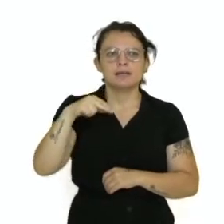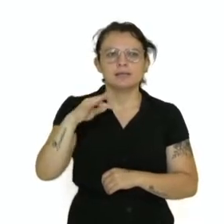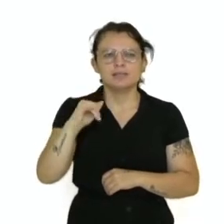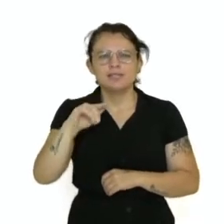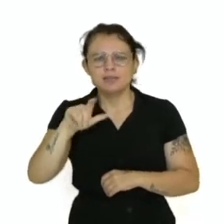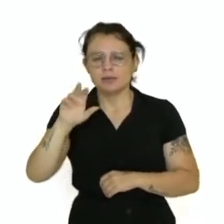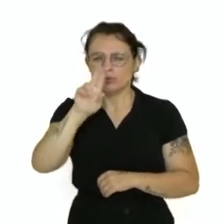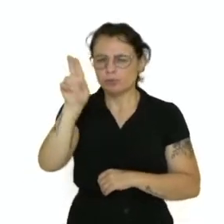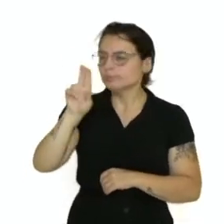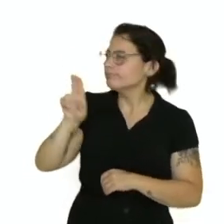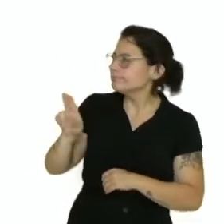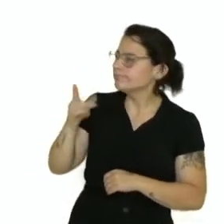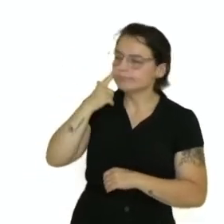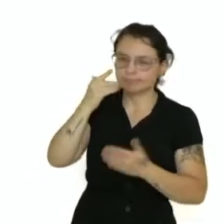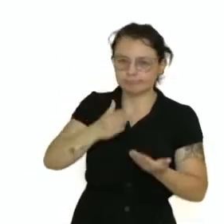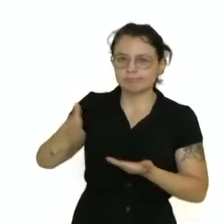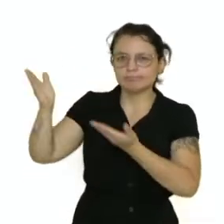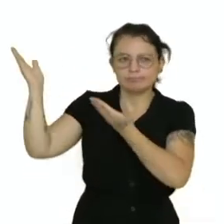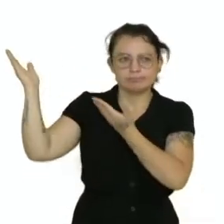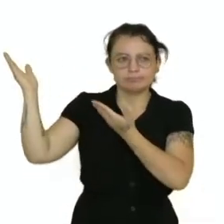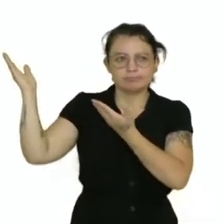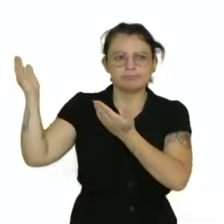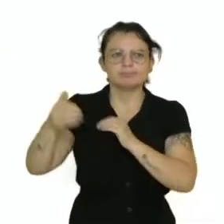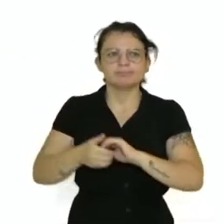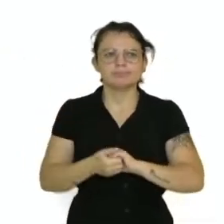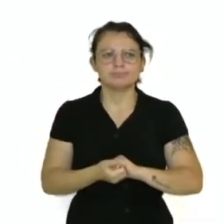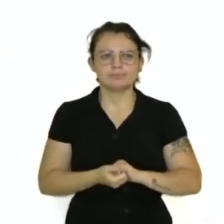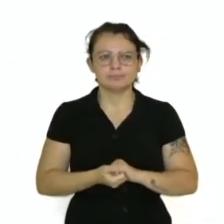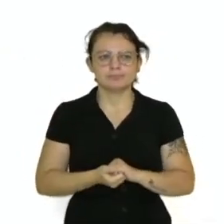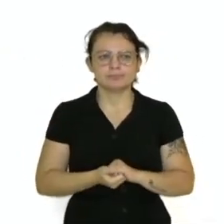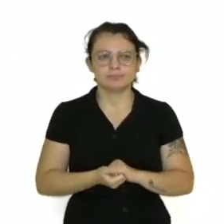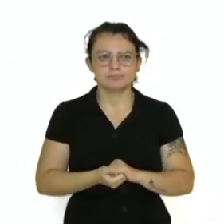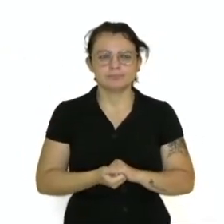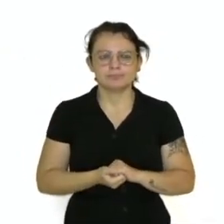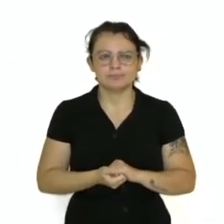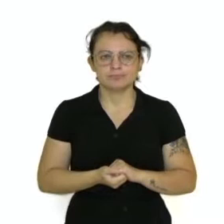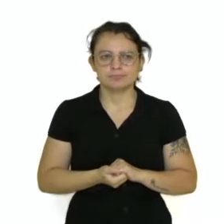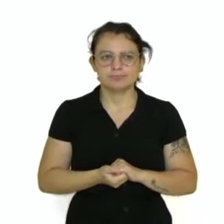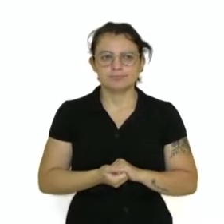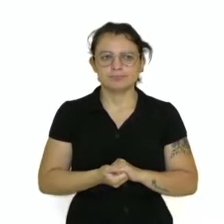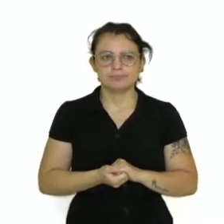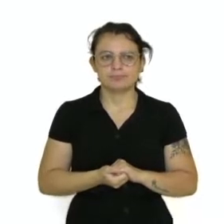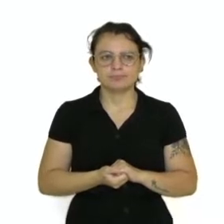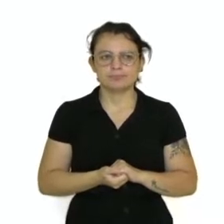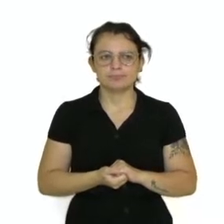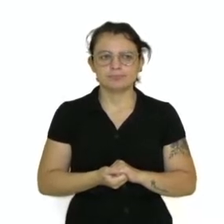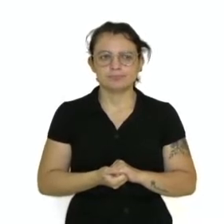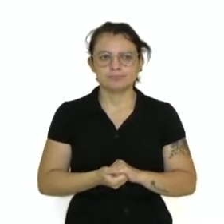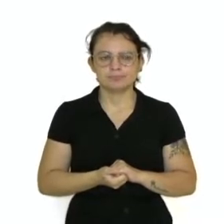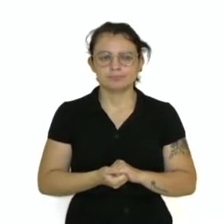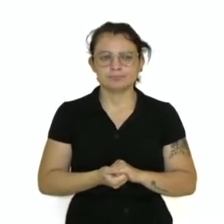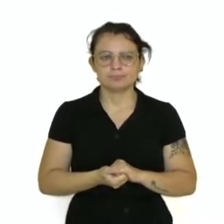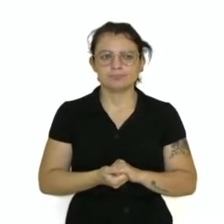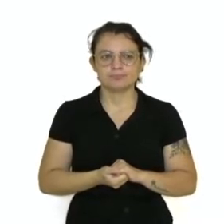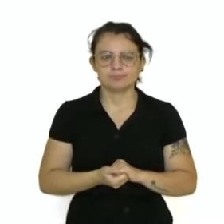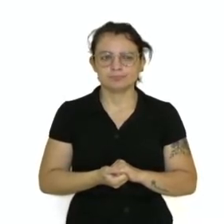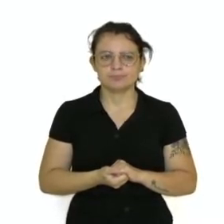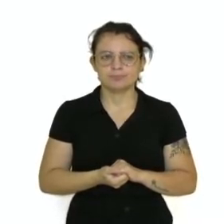Cuba, Dominica, República Dominicana, Granada, Haiti, Jamaica,